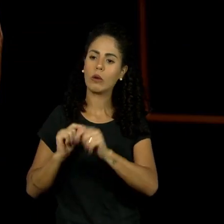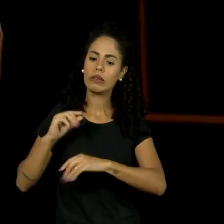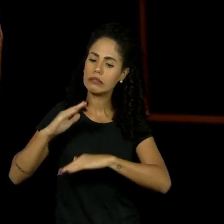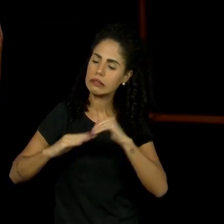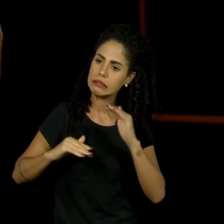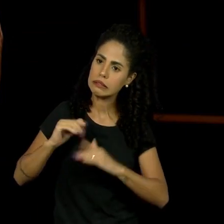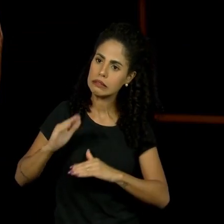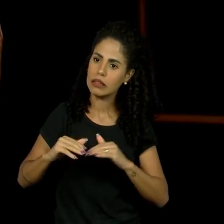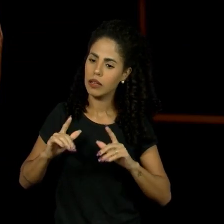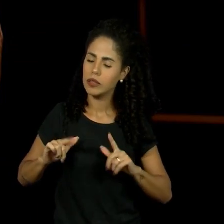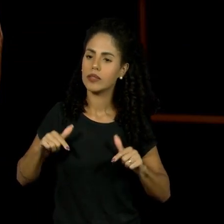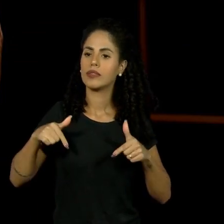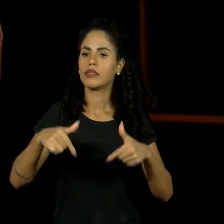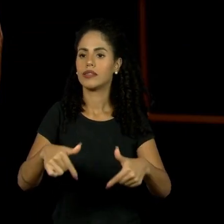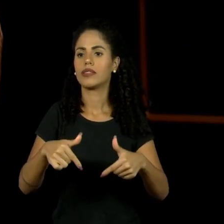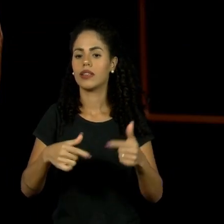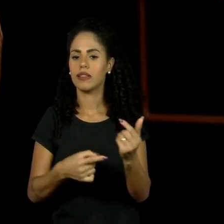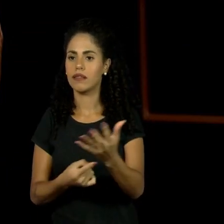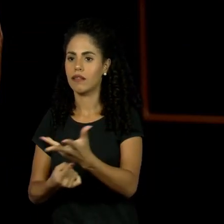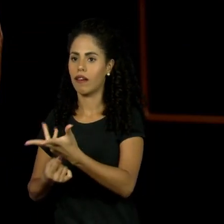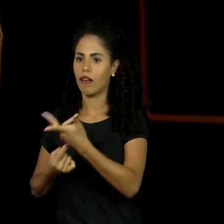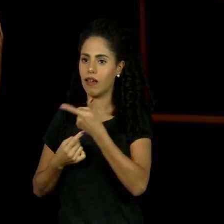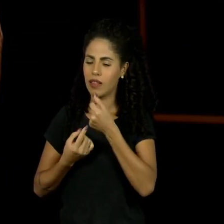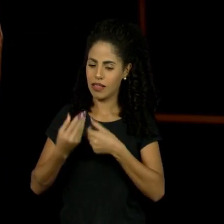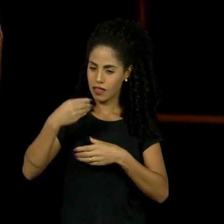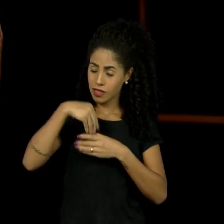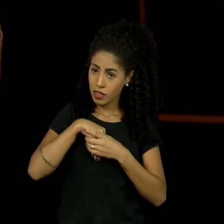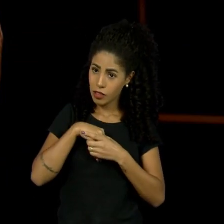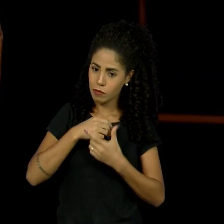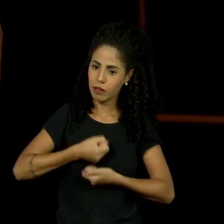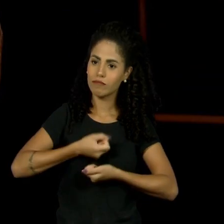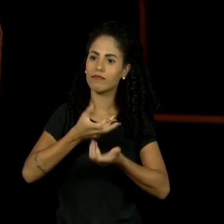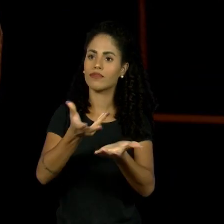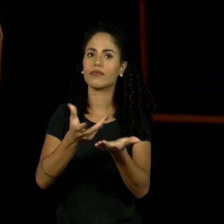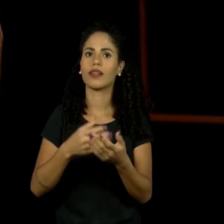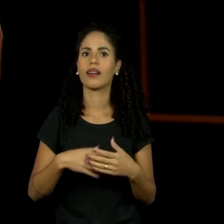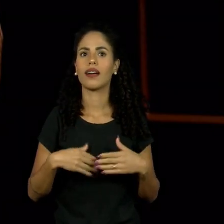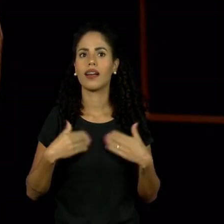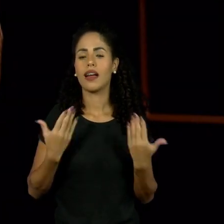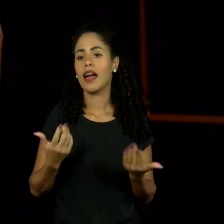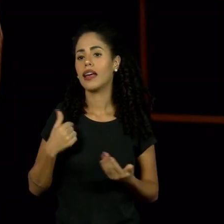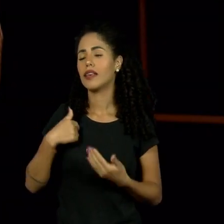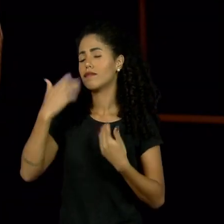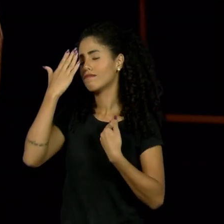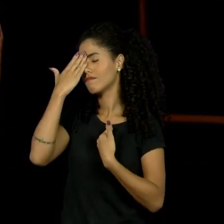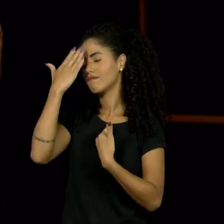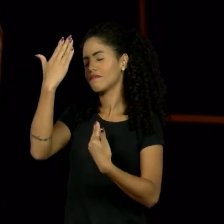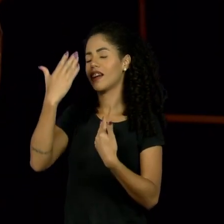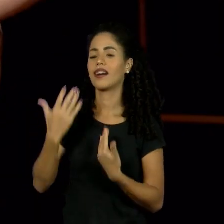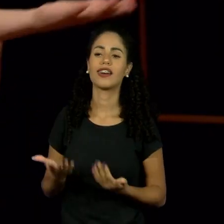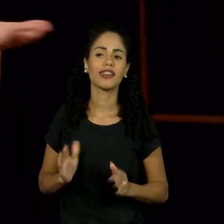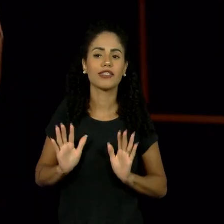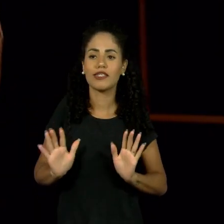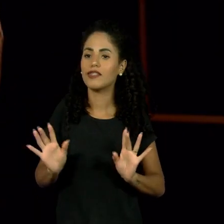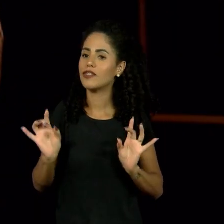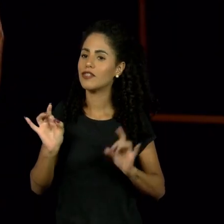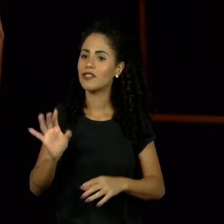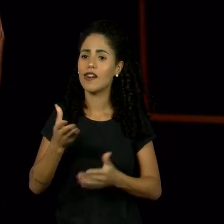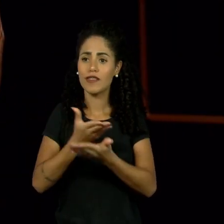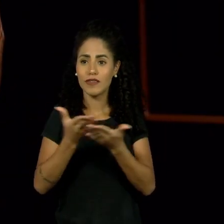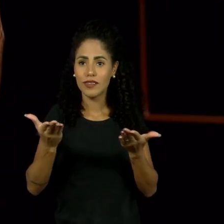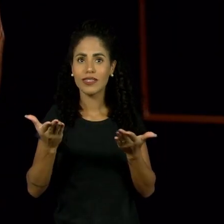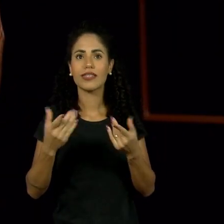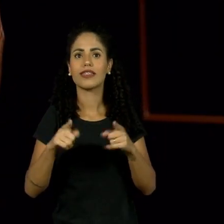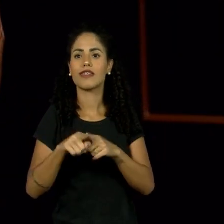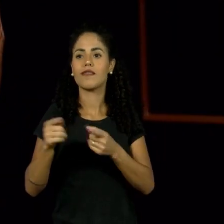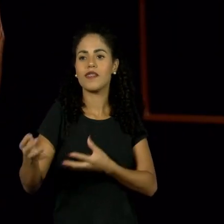exercita essas artes que estão dentro de nós. E eu só tenho a agradecer, né, a vocês, por